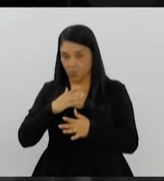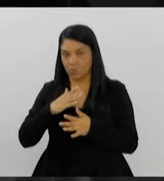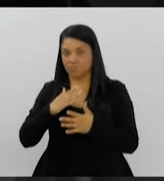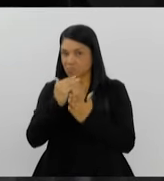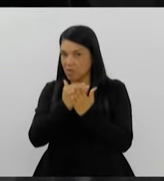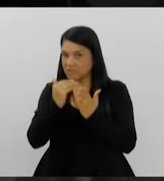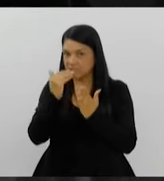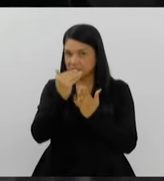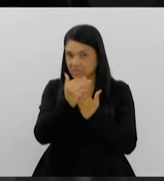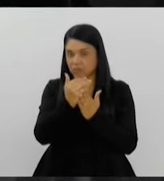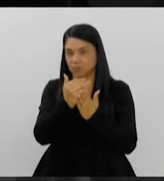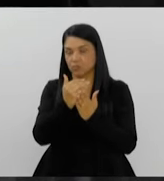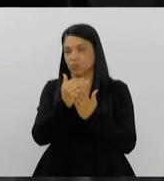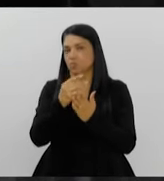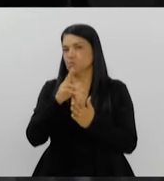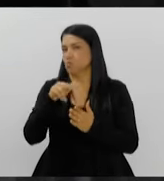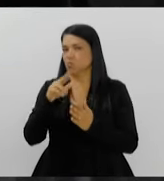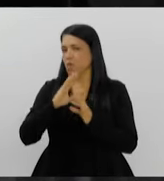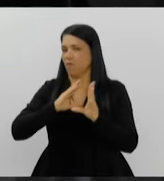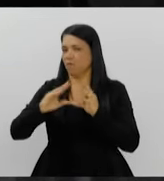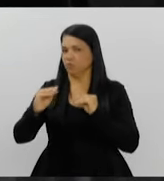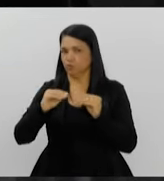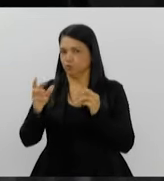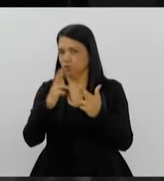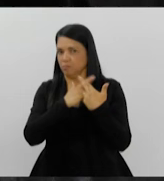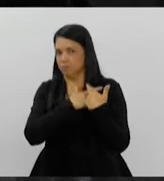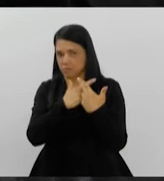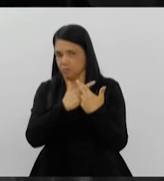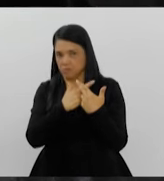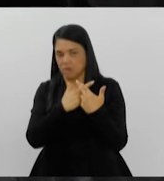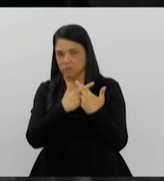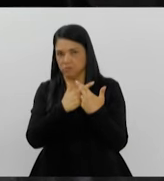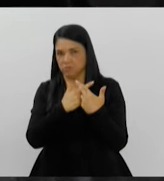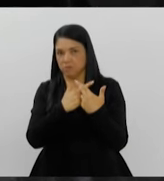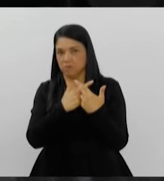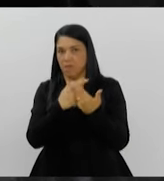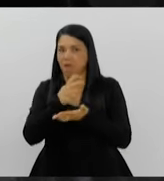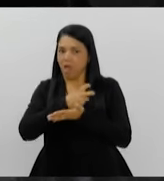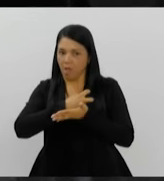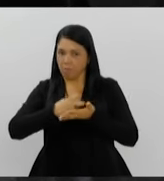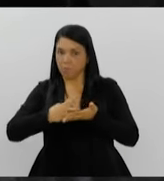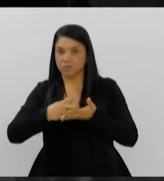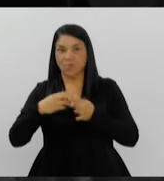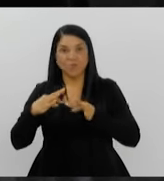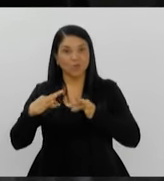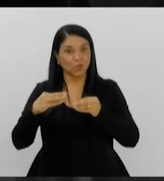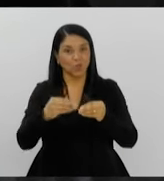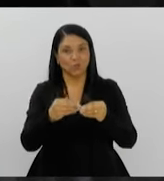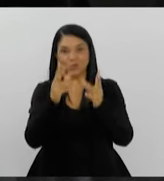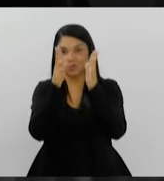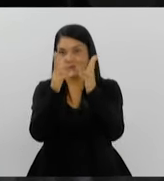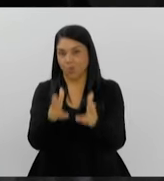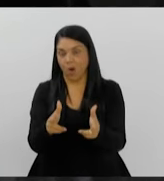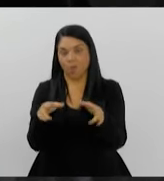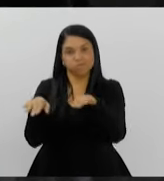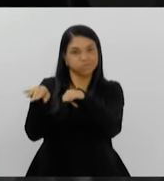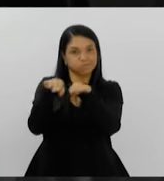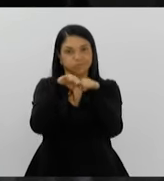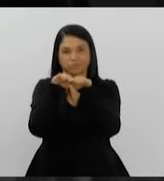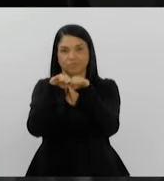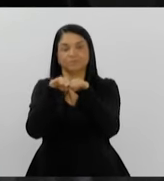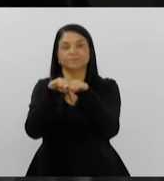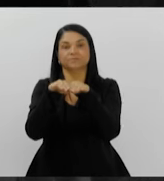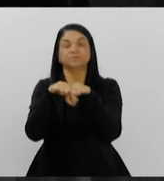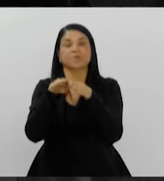parte eu nunca fugi das minhas responsabilidades e a punição tem que ser Severa para todos mas a começar por